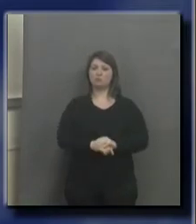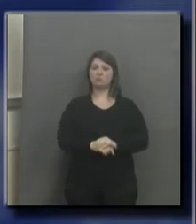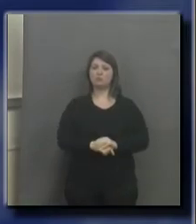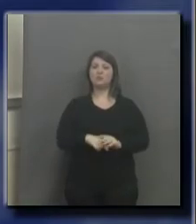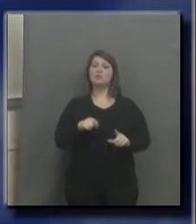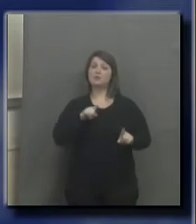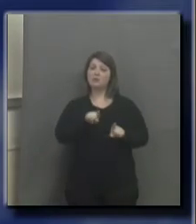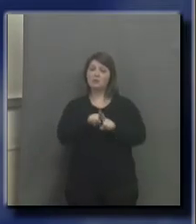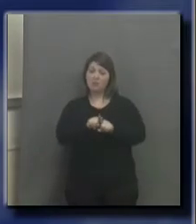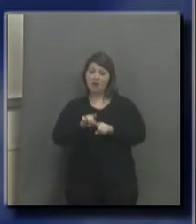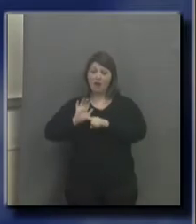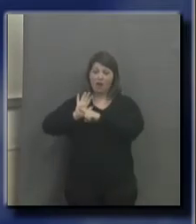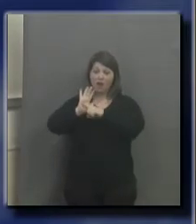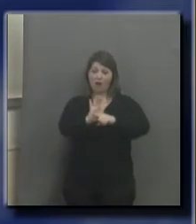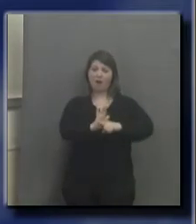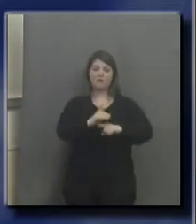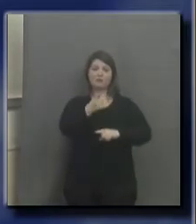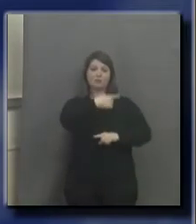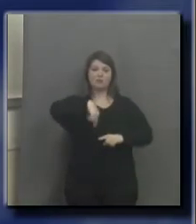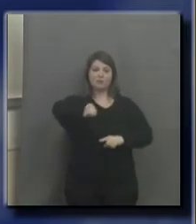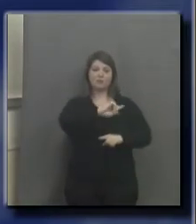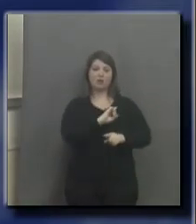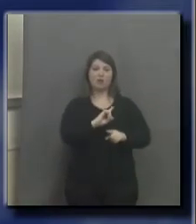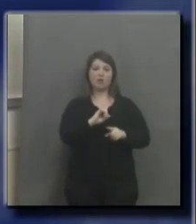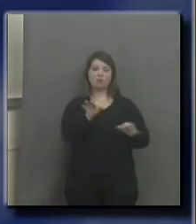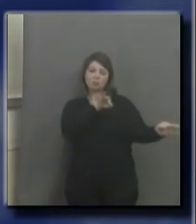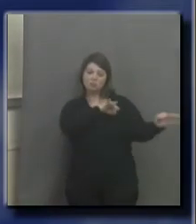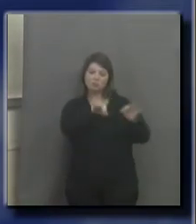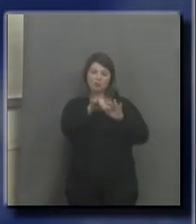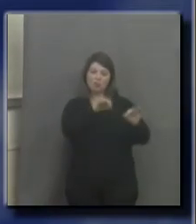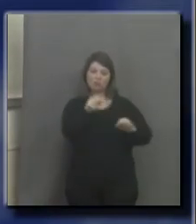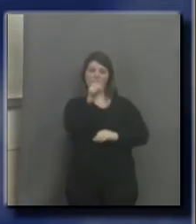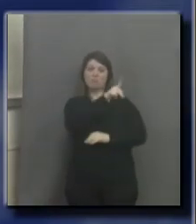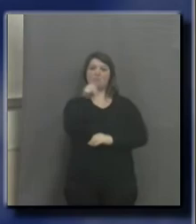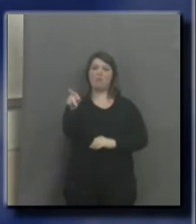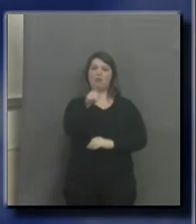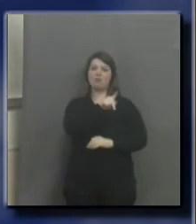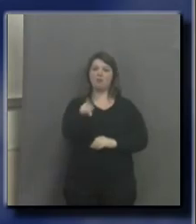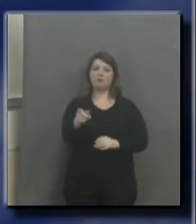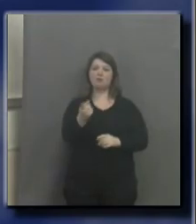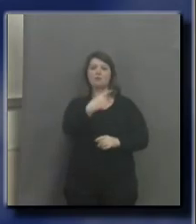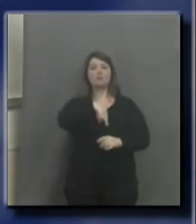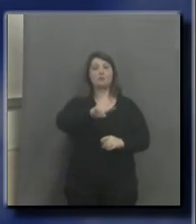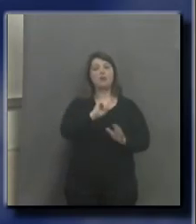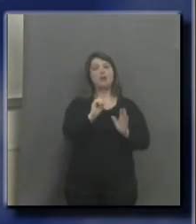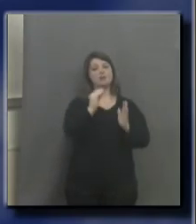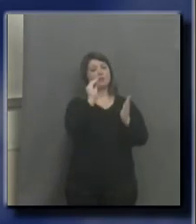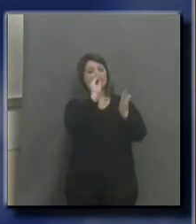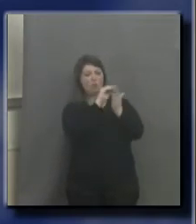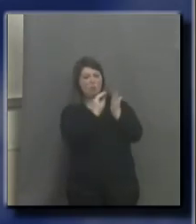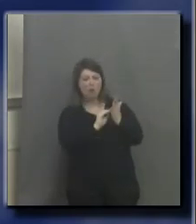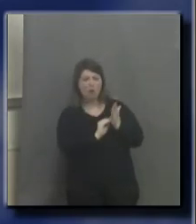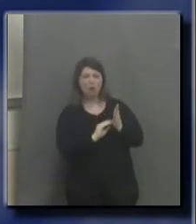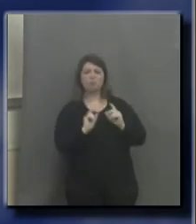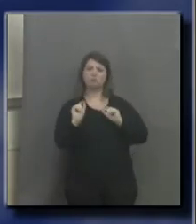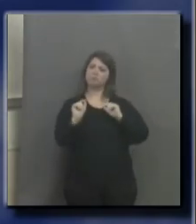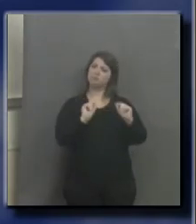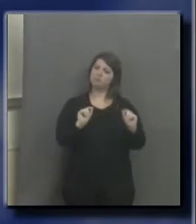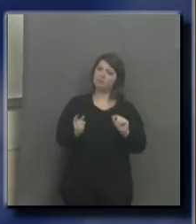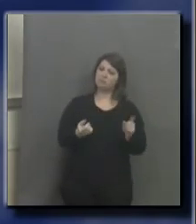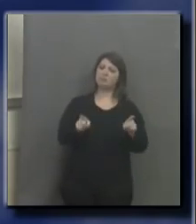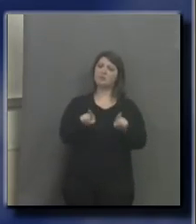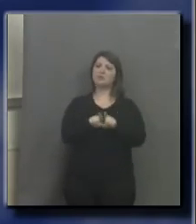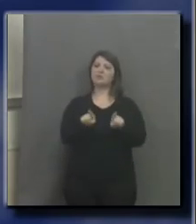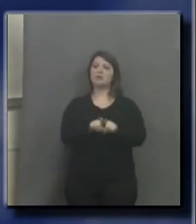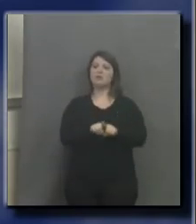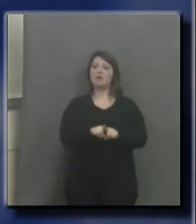a estrutura de um projeto pedagógico. Então, o que é que deve compô-lo, qual é a